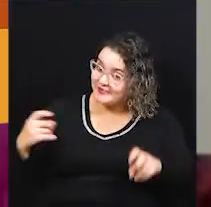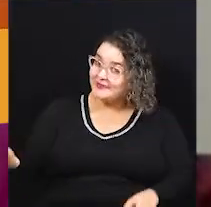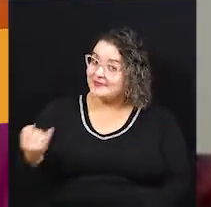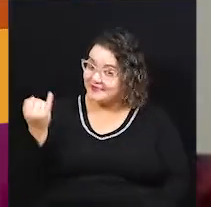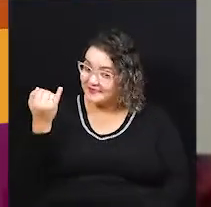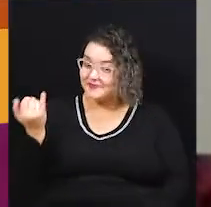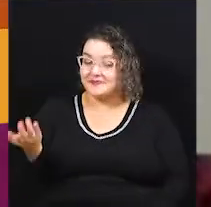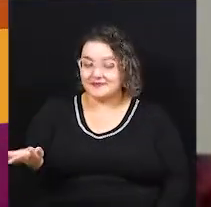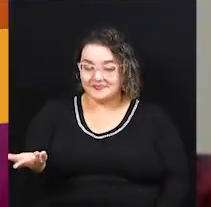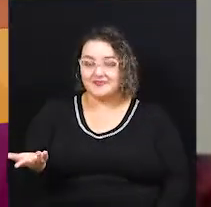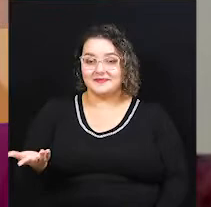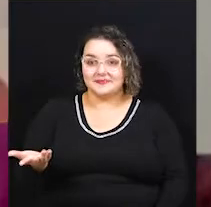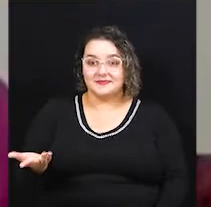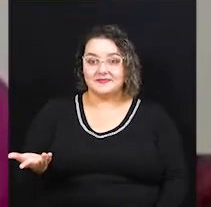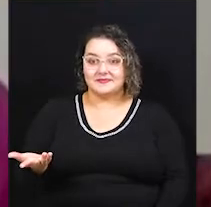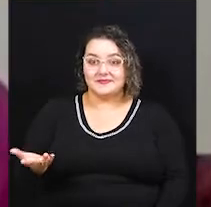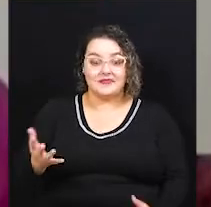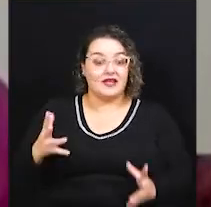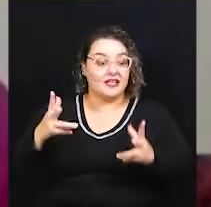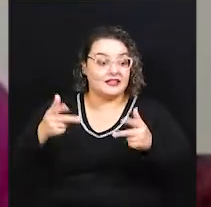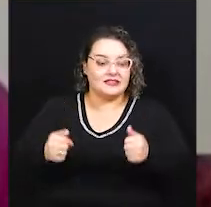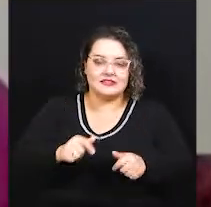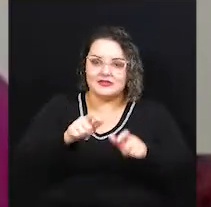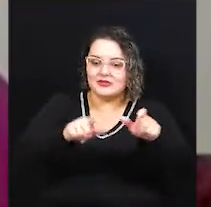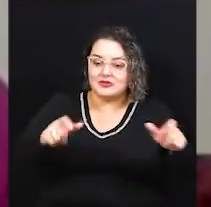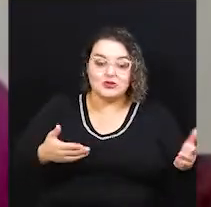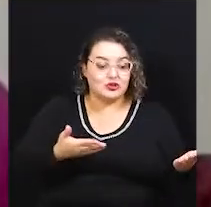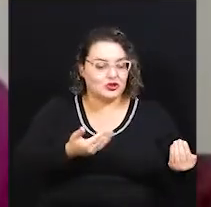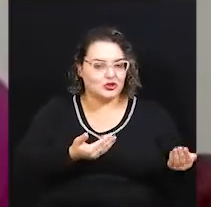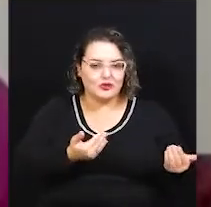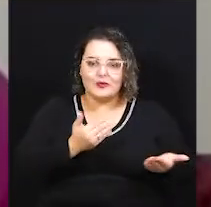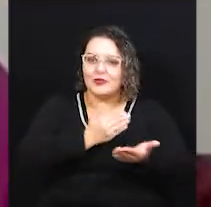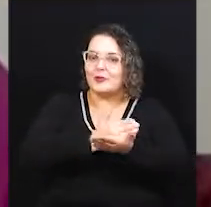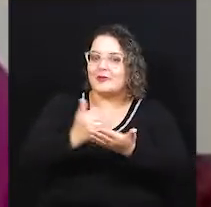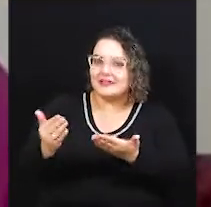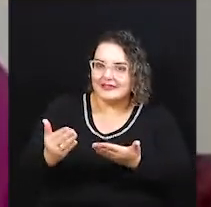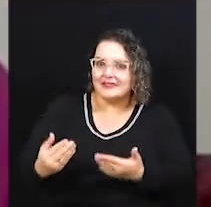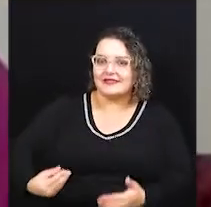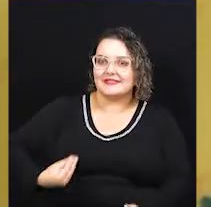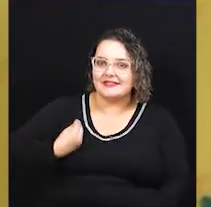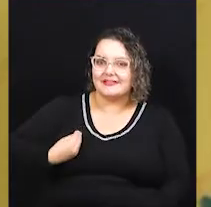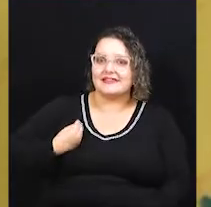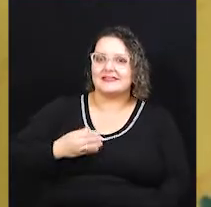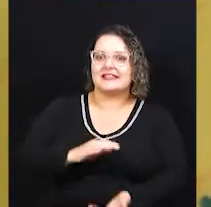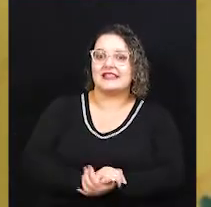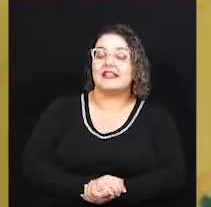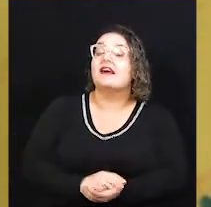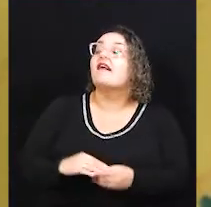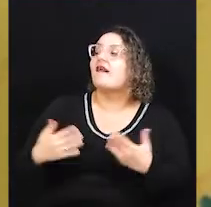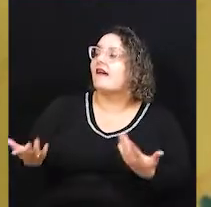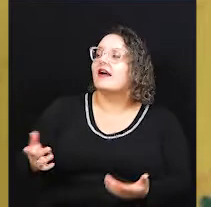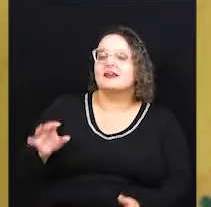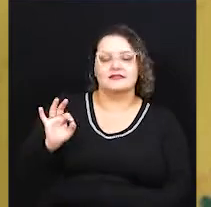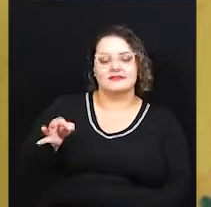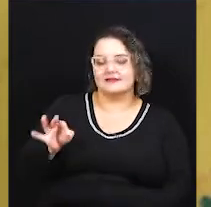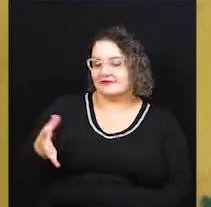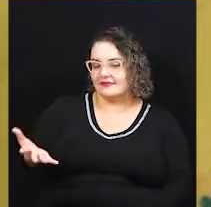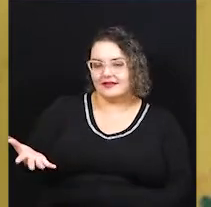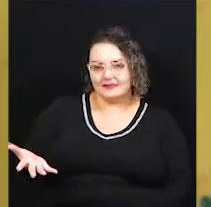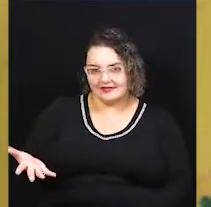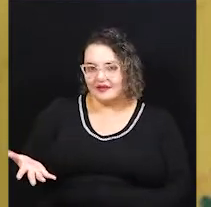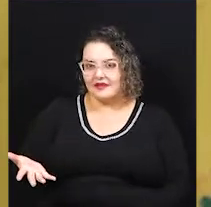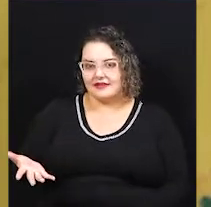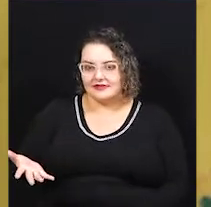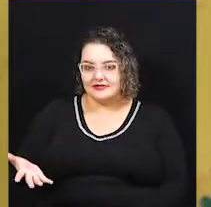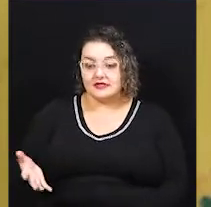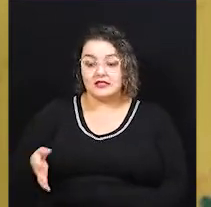importante, né? Que diz respeito a tantas pessoas jovens começando a vida. Não, sem dúvida, sem dúvida. E